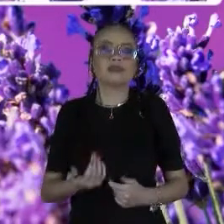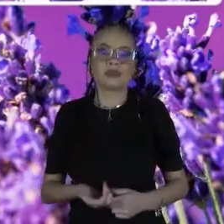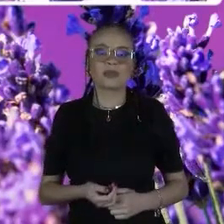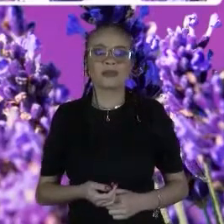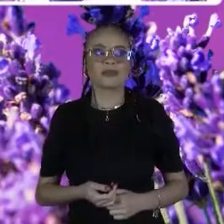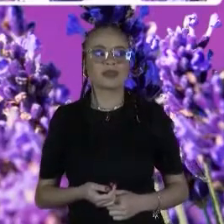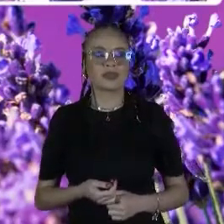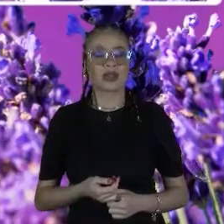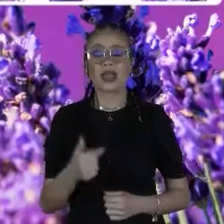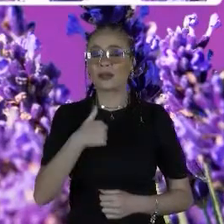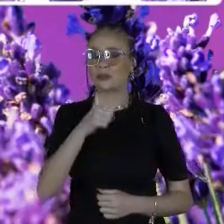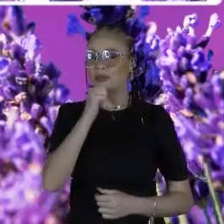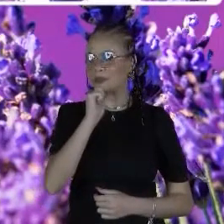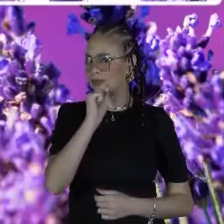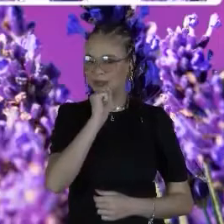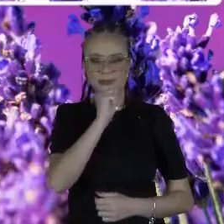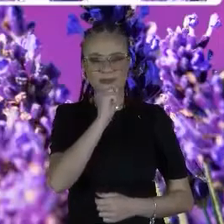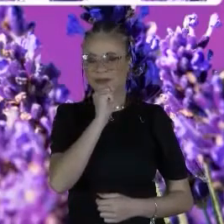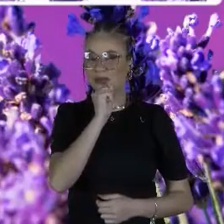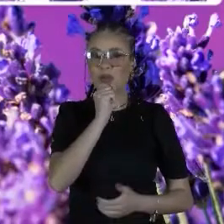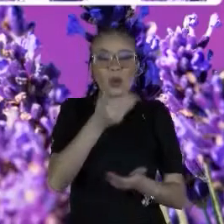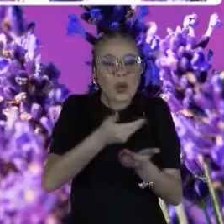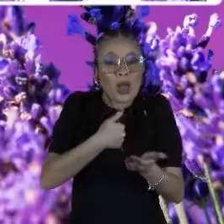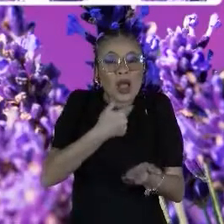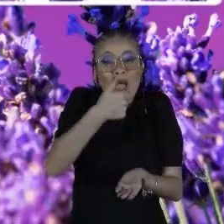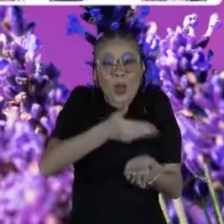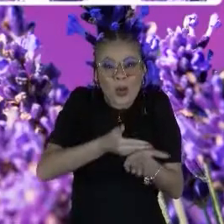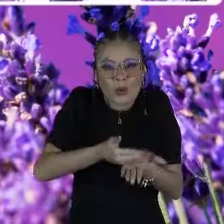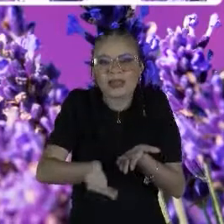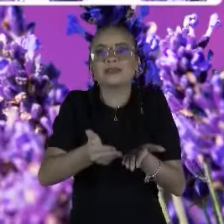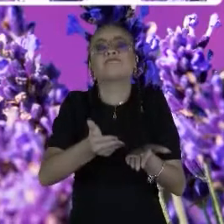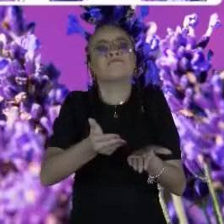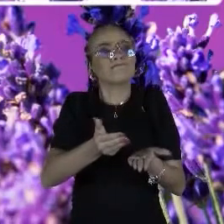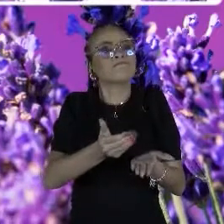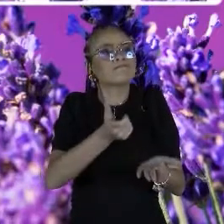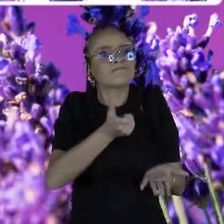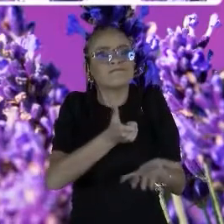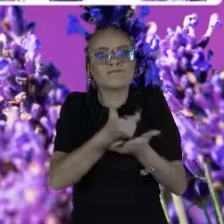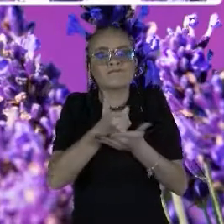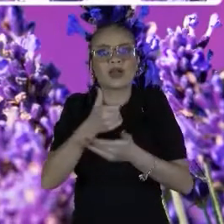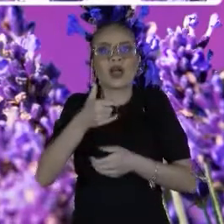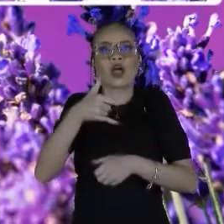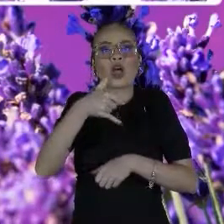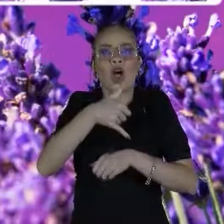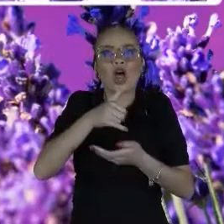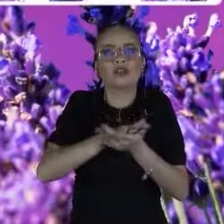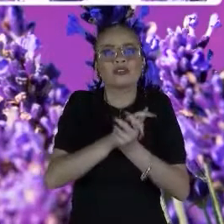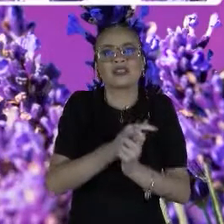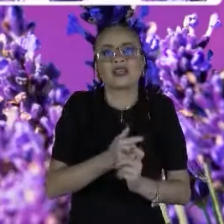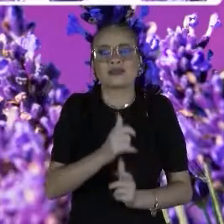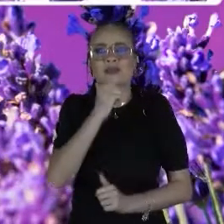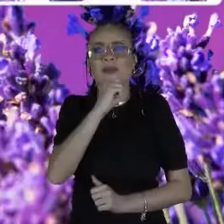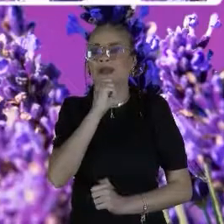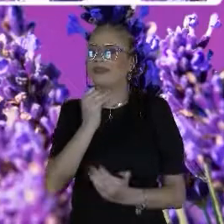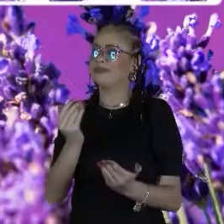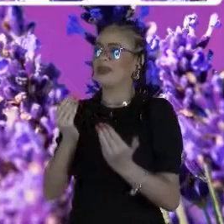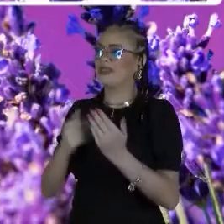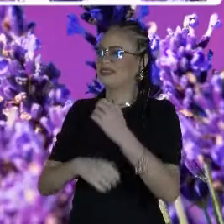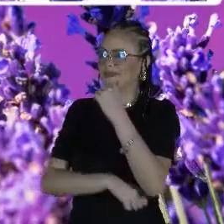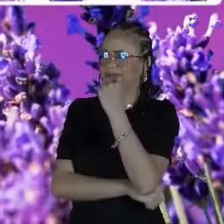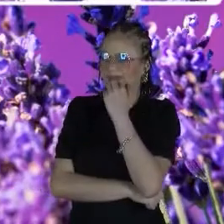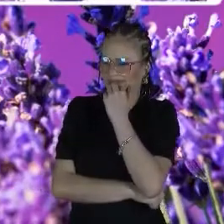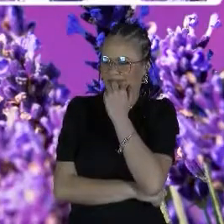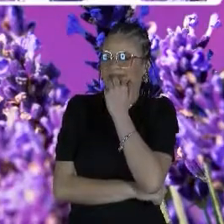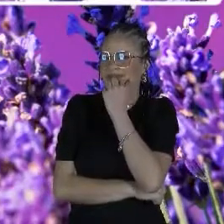foi extremamente resistente quando eu comecei a usar os óleos essenciais ela pensava que será vai